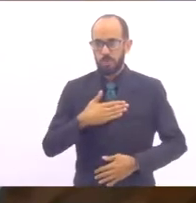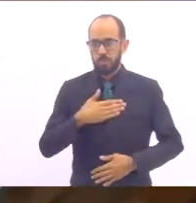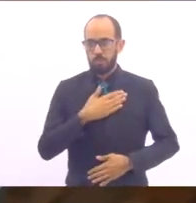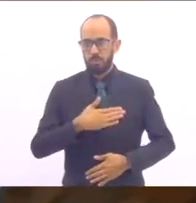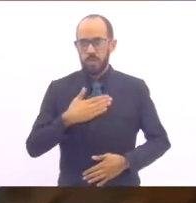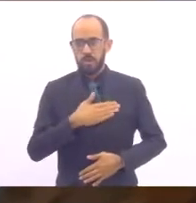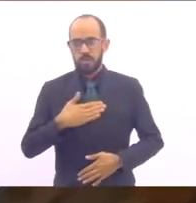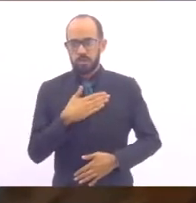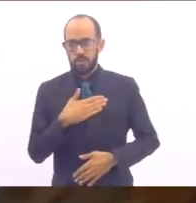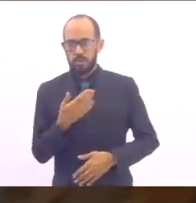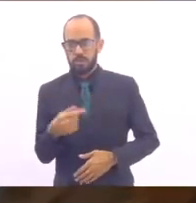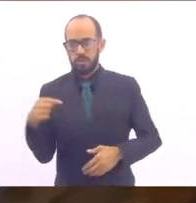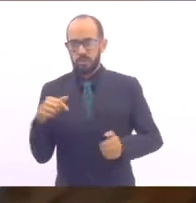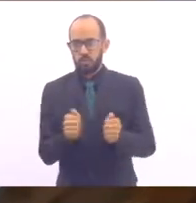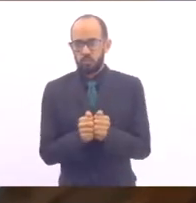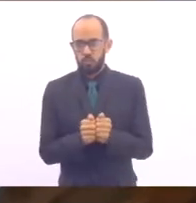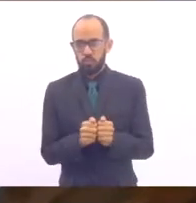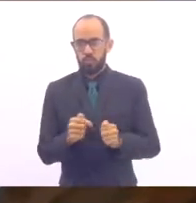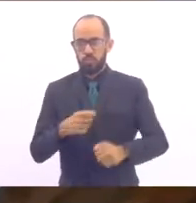vez perante o deputado,